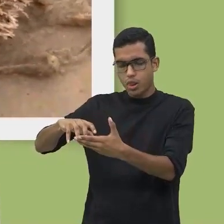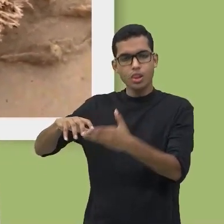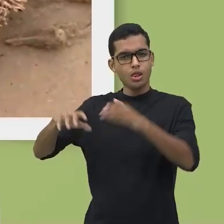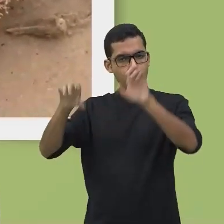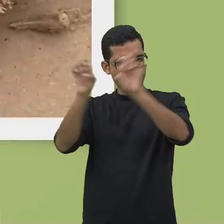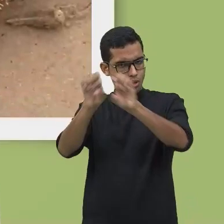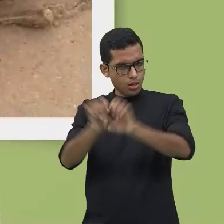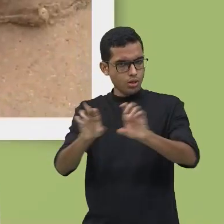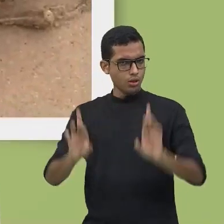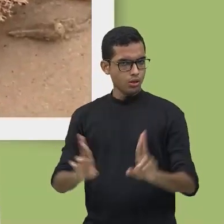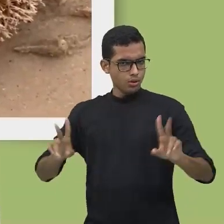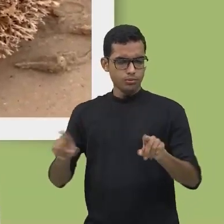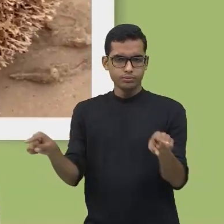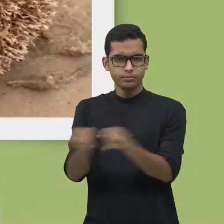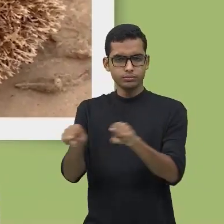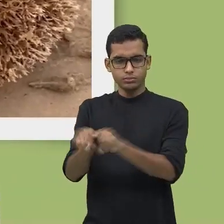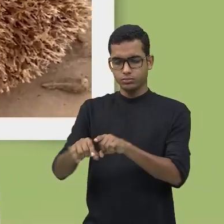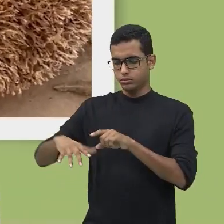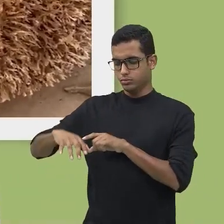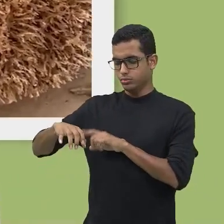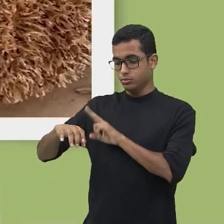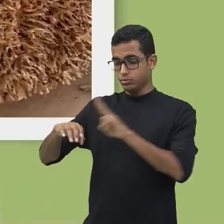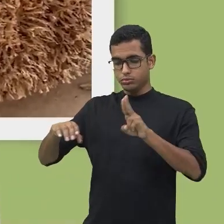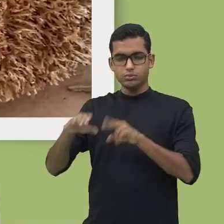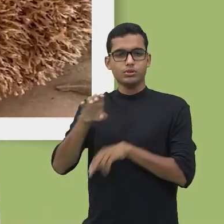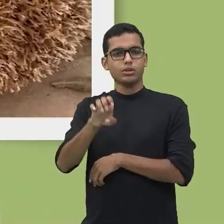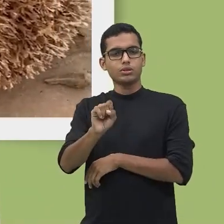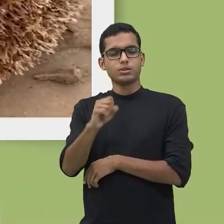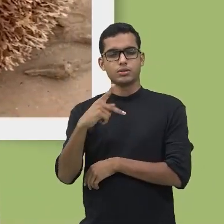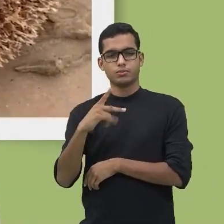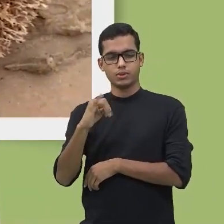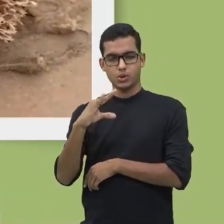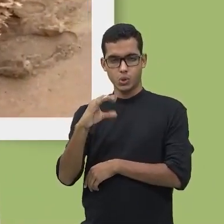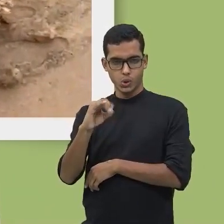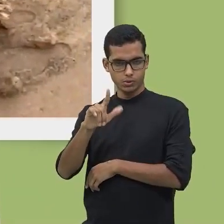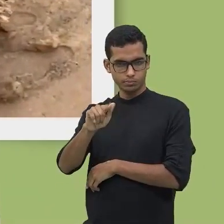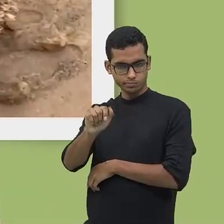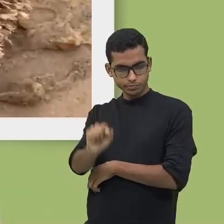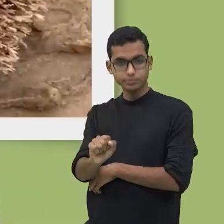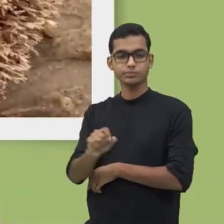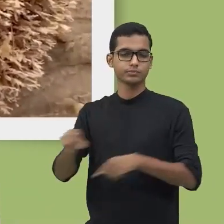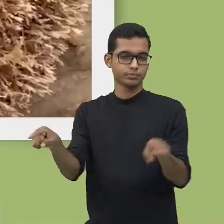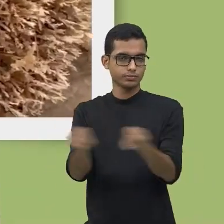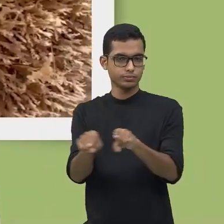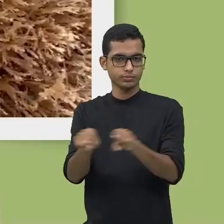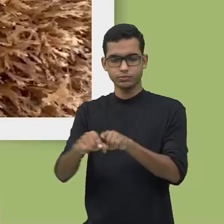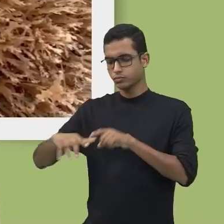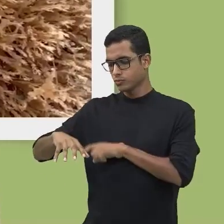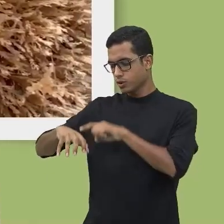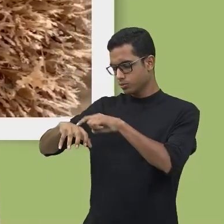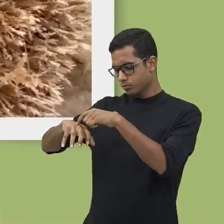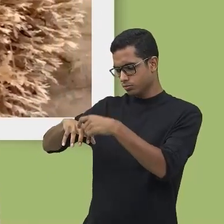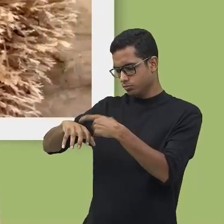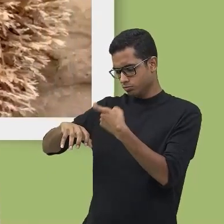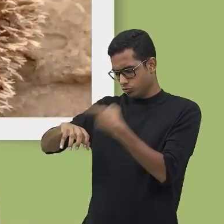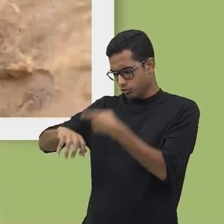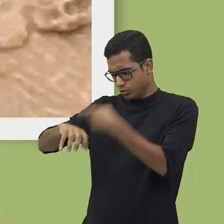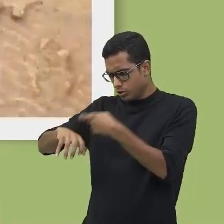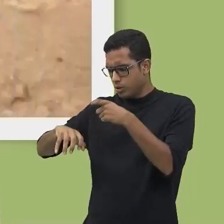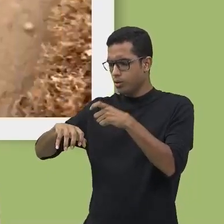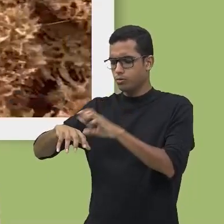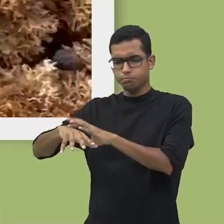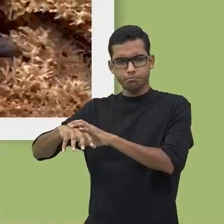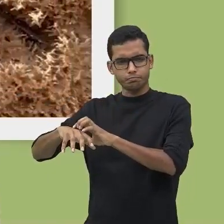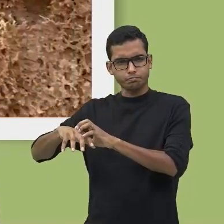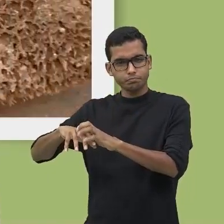estruturas, elas são chamadas de espículas, tá? Muito bem, então a gente tem aí, tem algumas esponjas também que elas